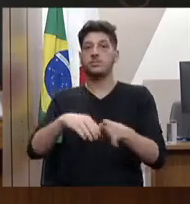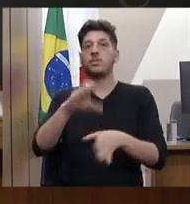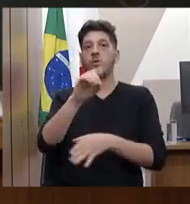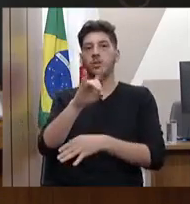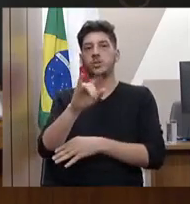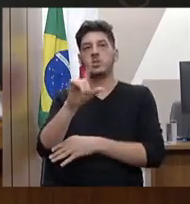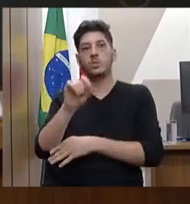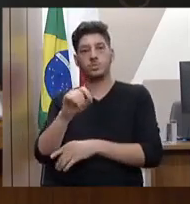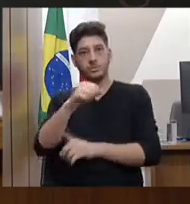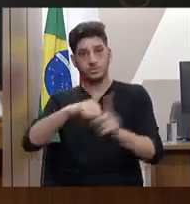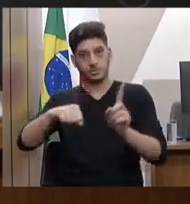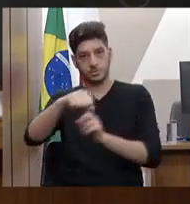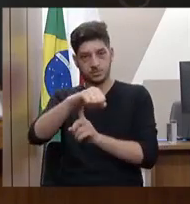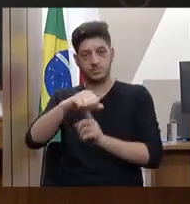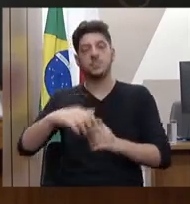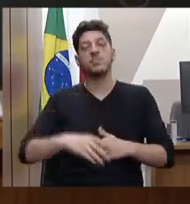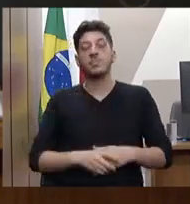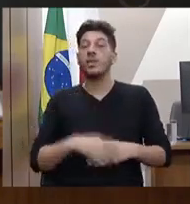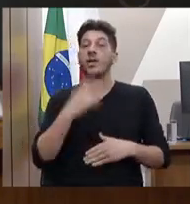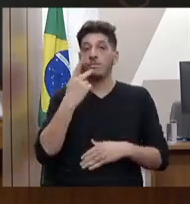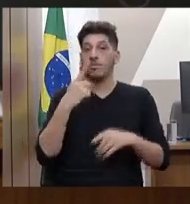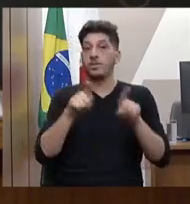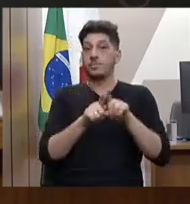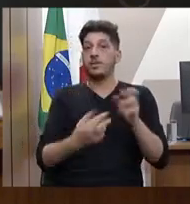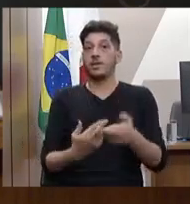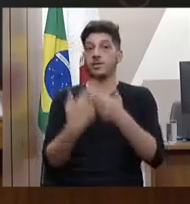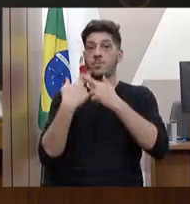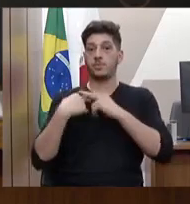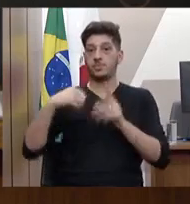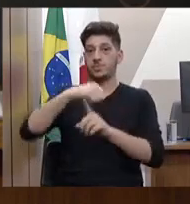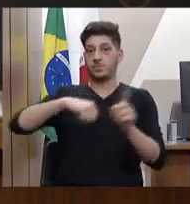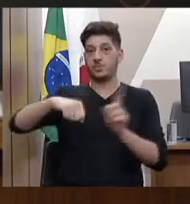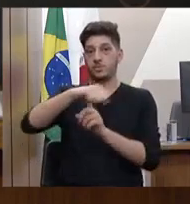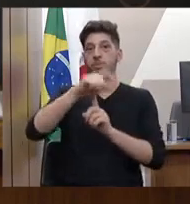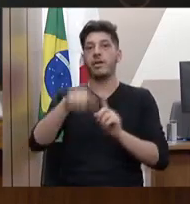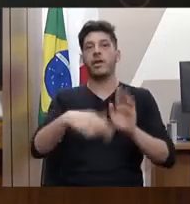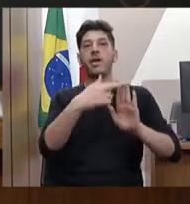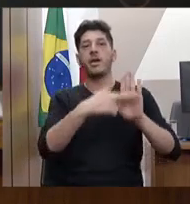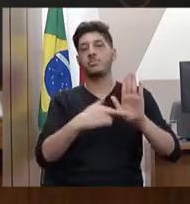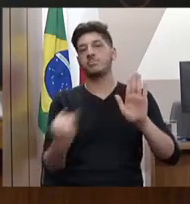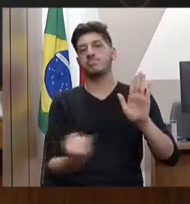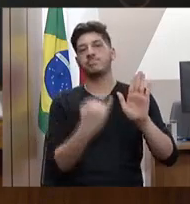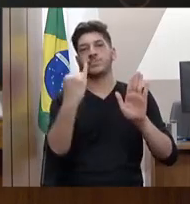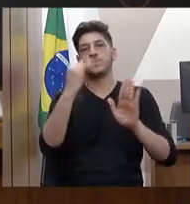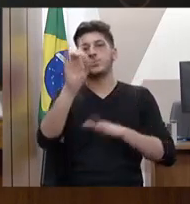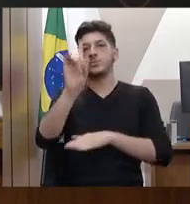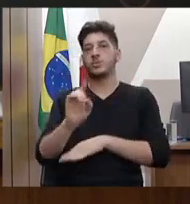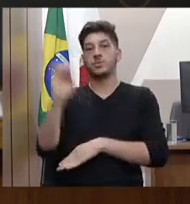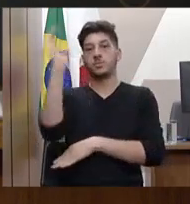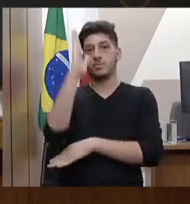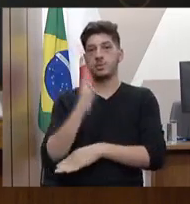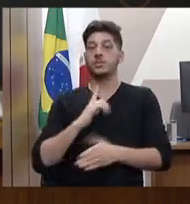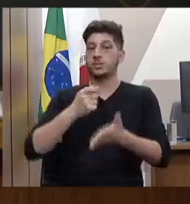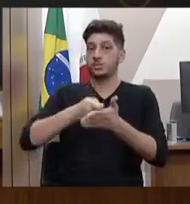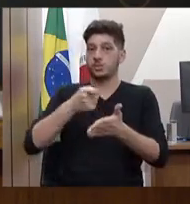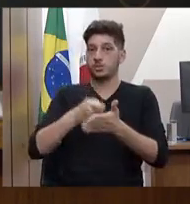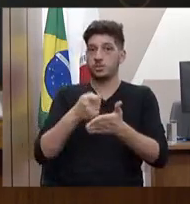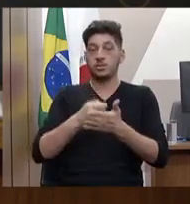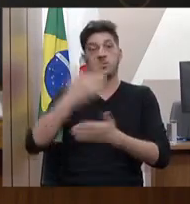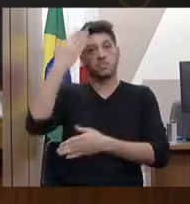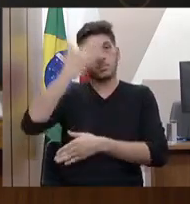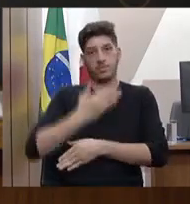dizem menos o seguinte a responsabilidade civil subjetiva é a regra do direito brasileiro exigindo os comprovação de dólar ocupa